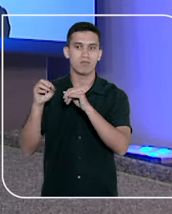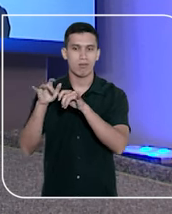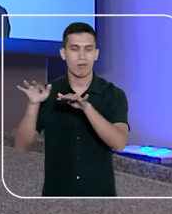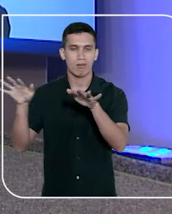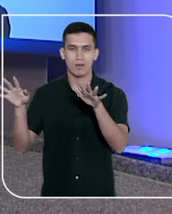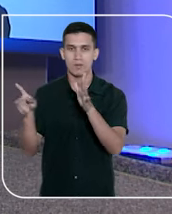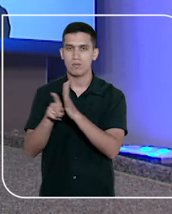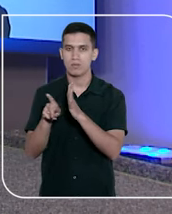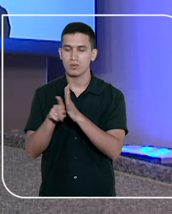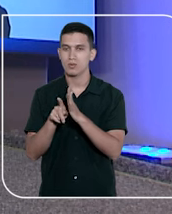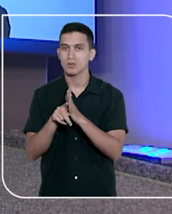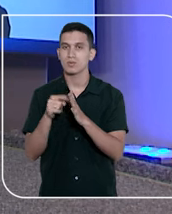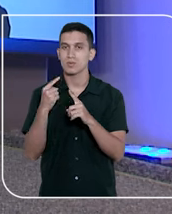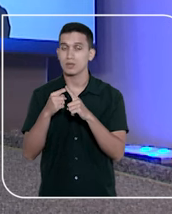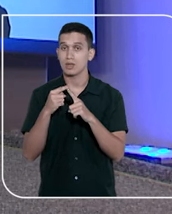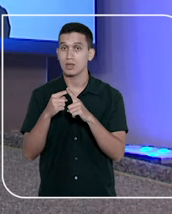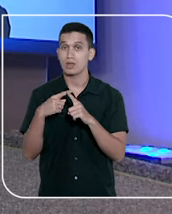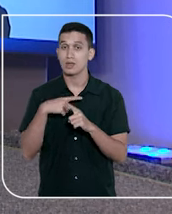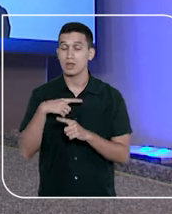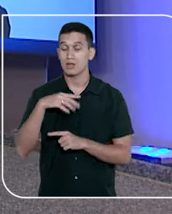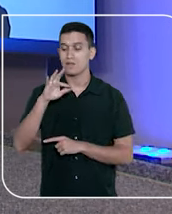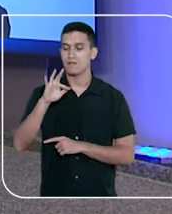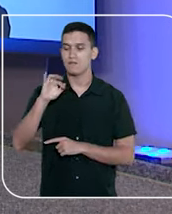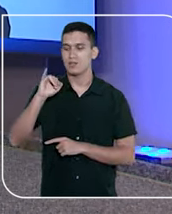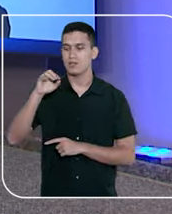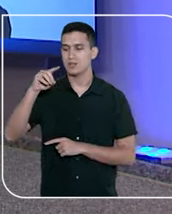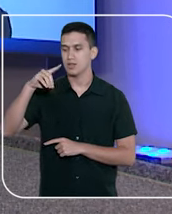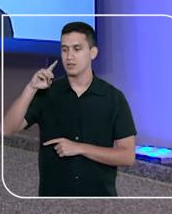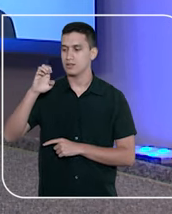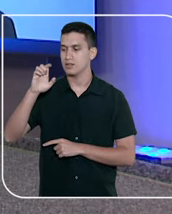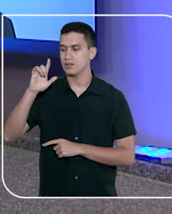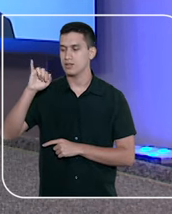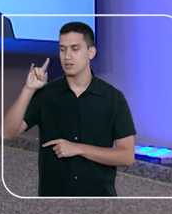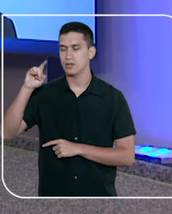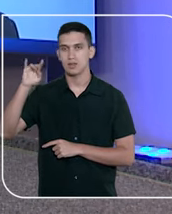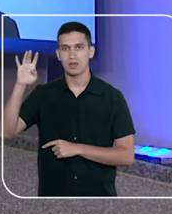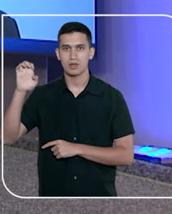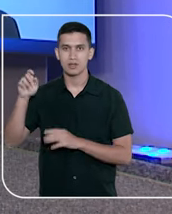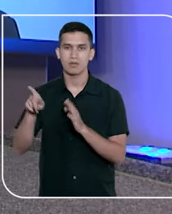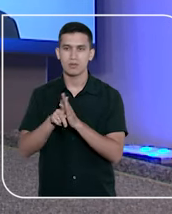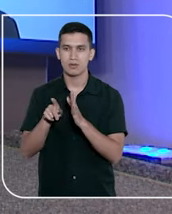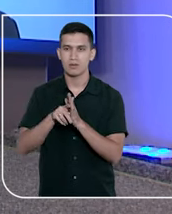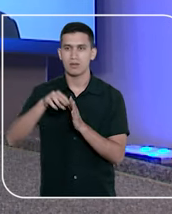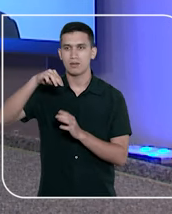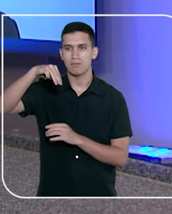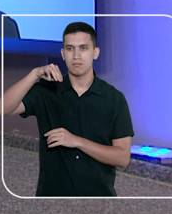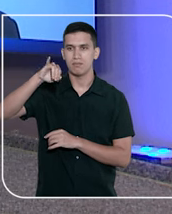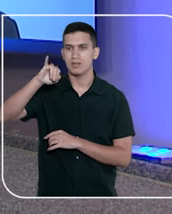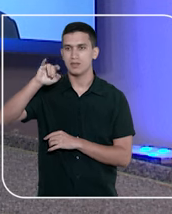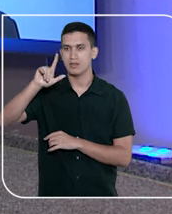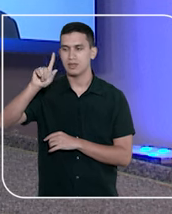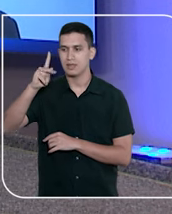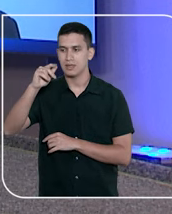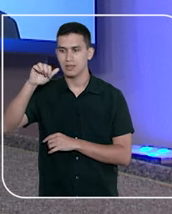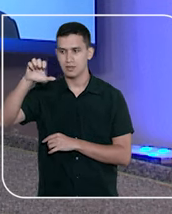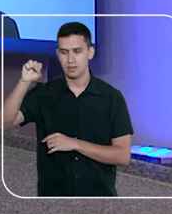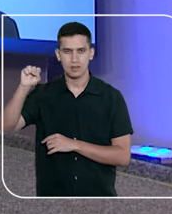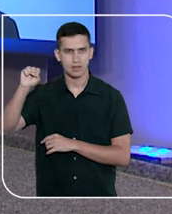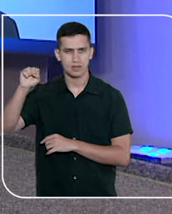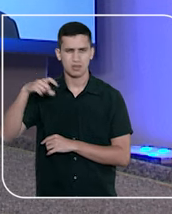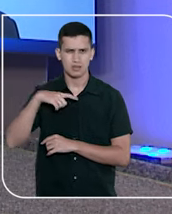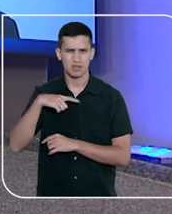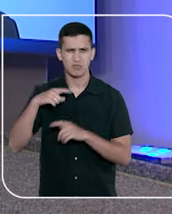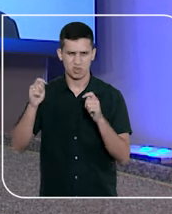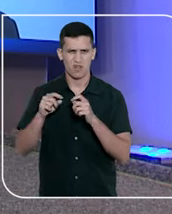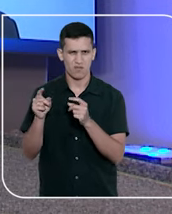do programa de fidelidade, com plano de benefícios conhecido como milhas aéreas, o titular ele pode vendê-las ou esse tipo